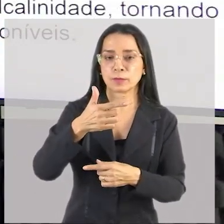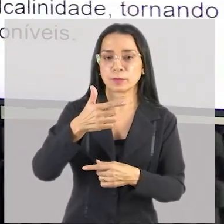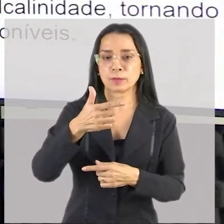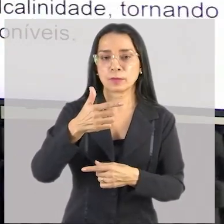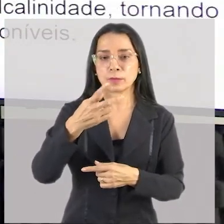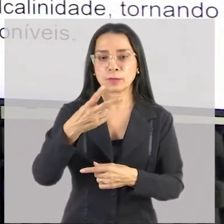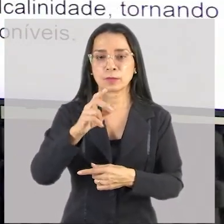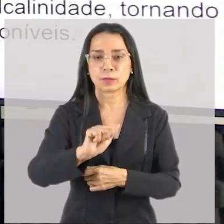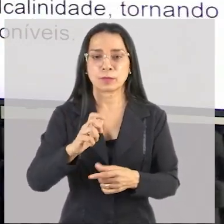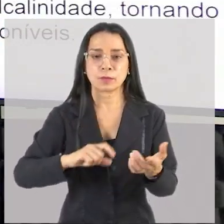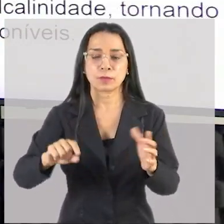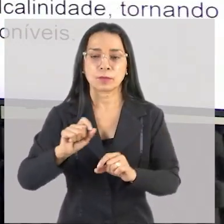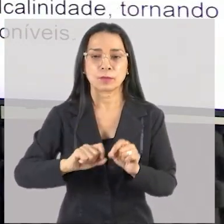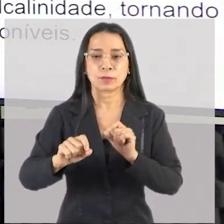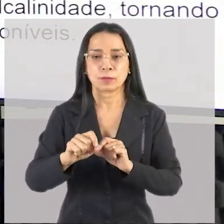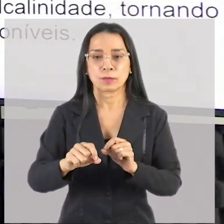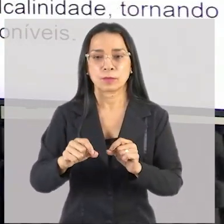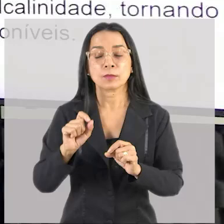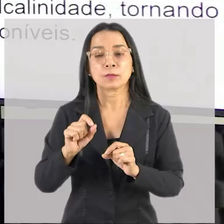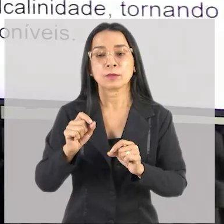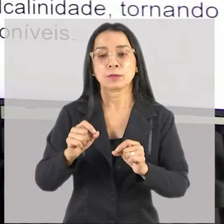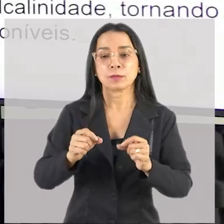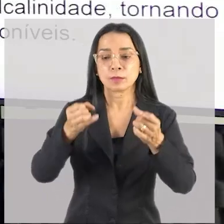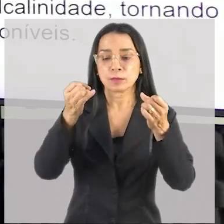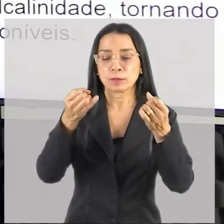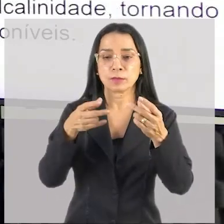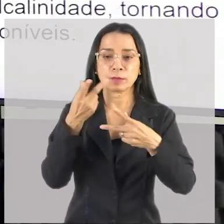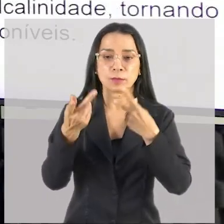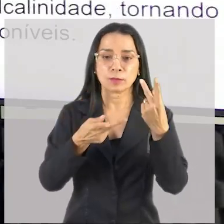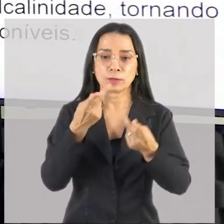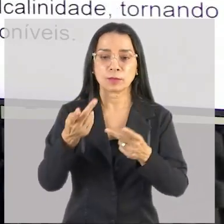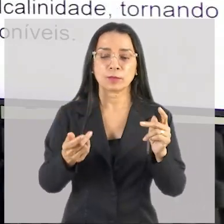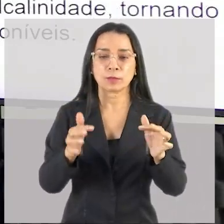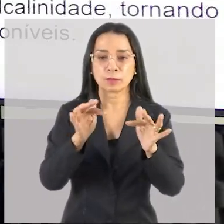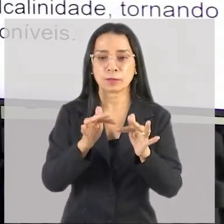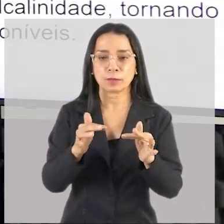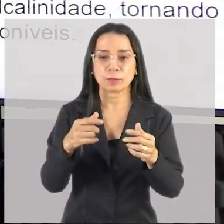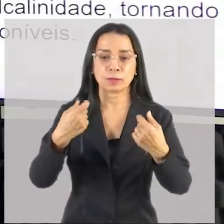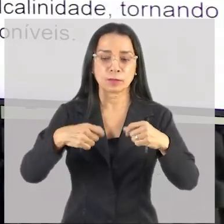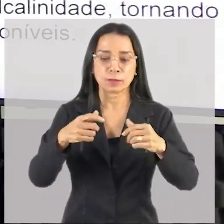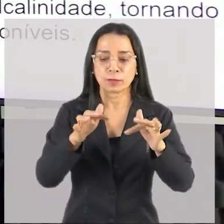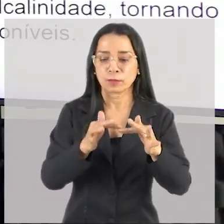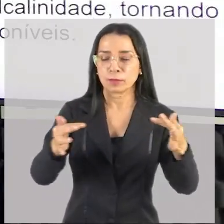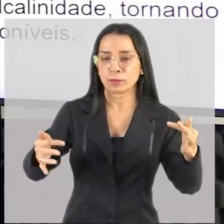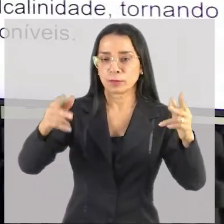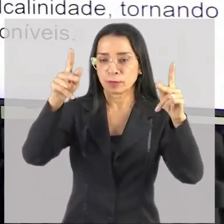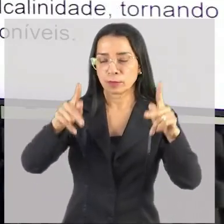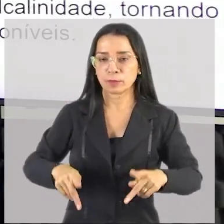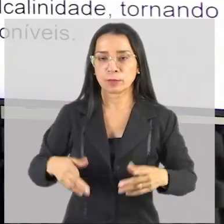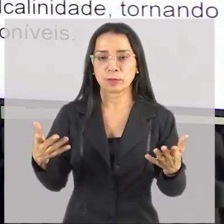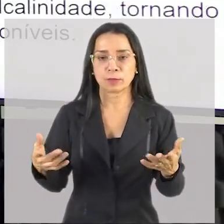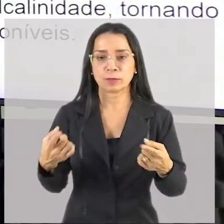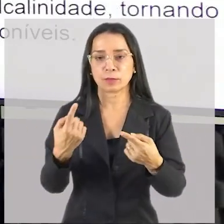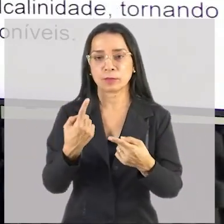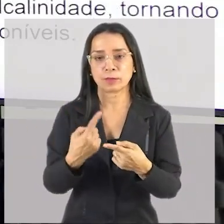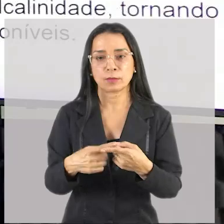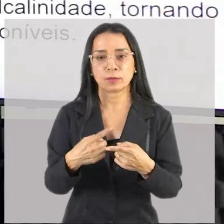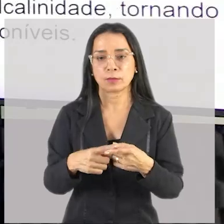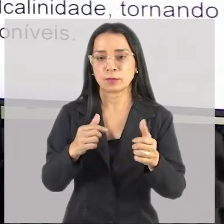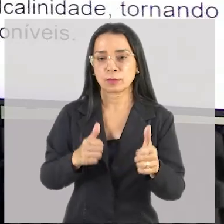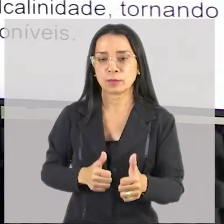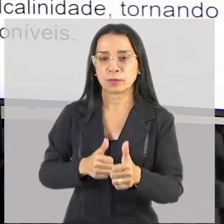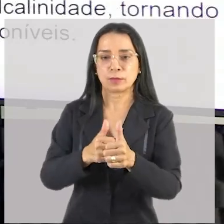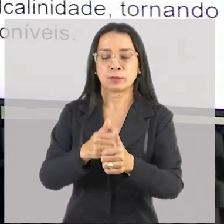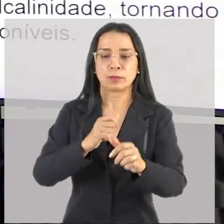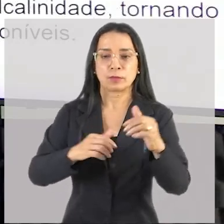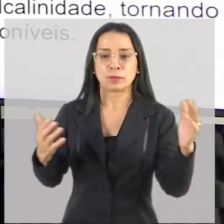reproduz que não precisa saber onde os elementos se encontram, pela ideia de não se precisar memorizar a tabela porque não está